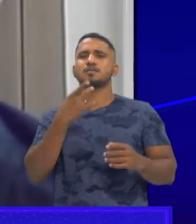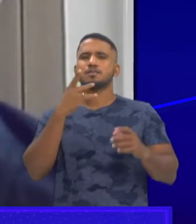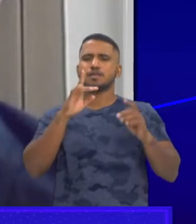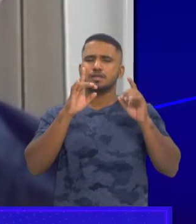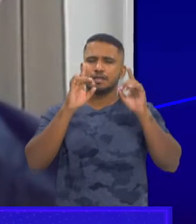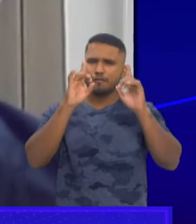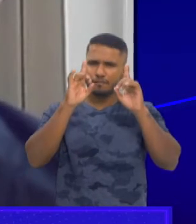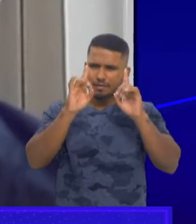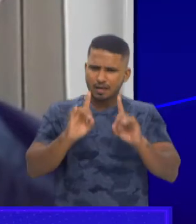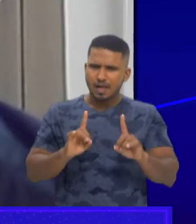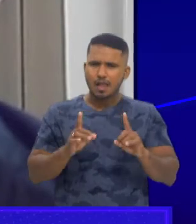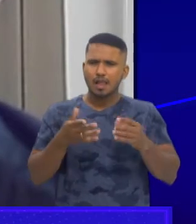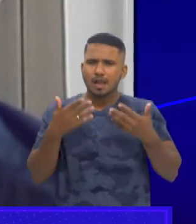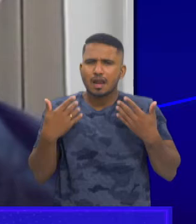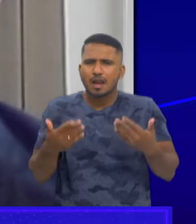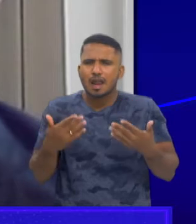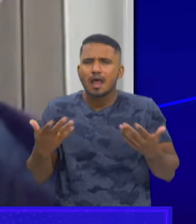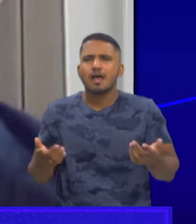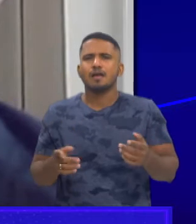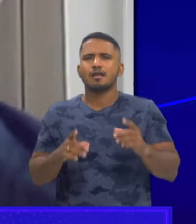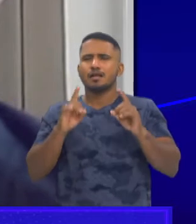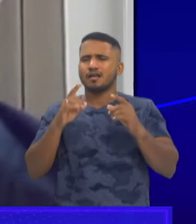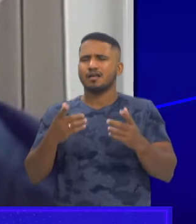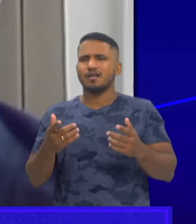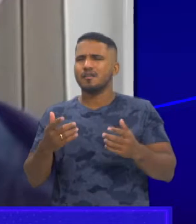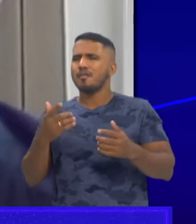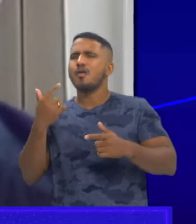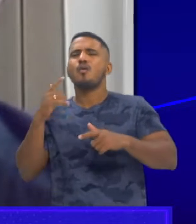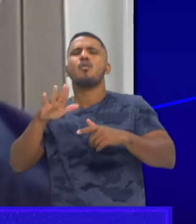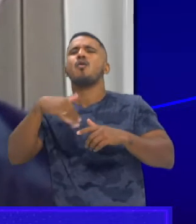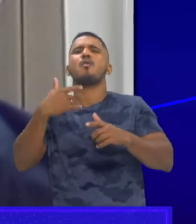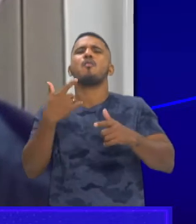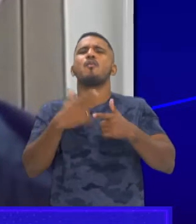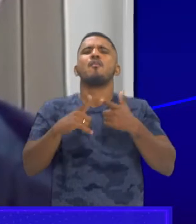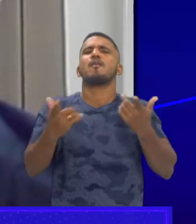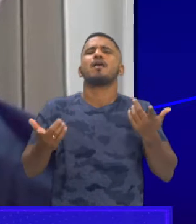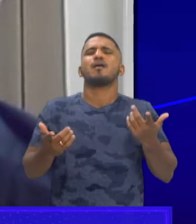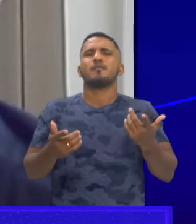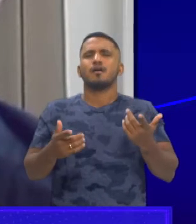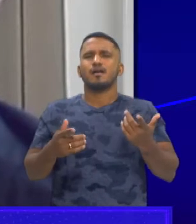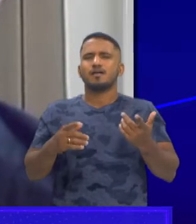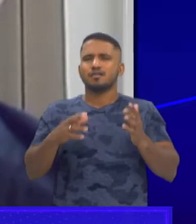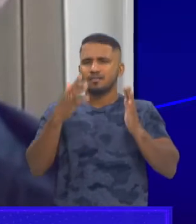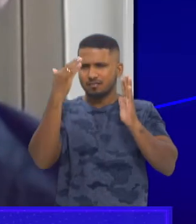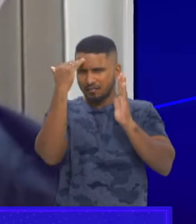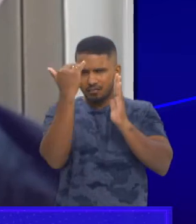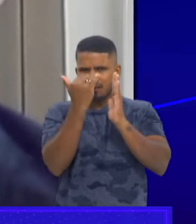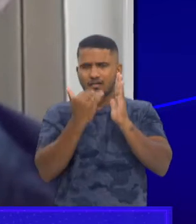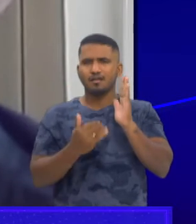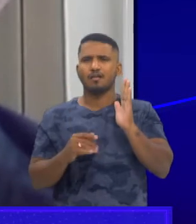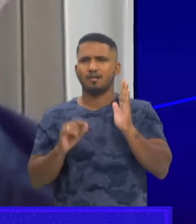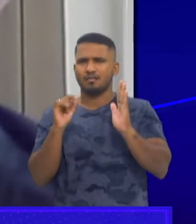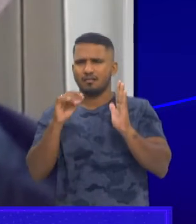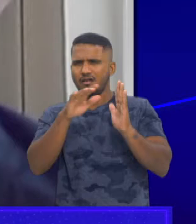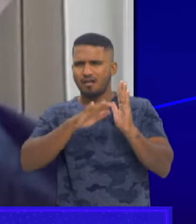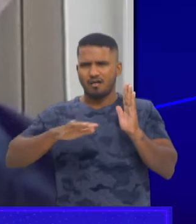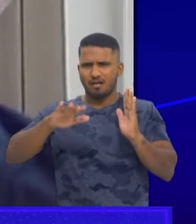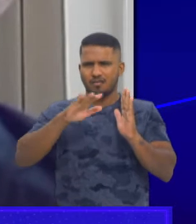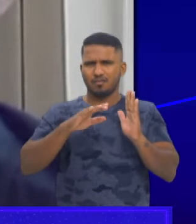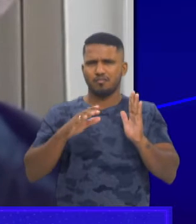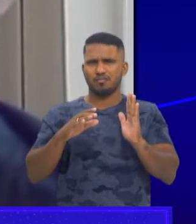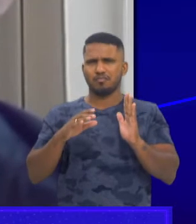cota, principalmente no emprego, né, tem a história da deficiência leve, que muita